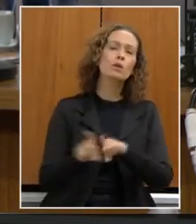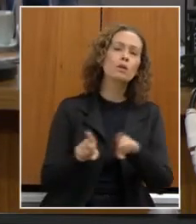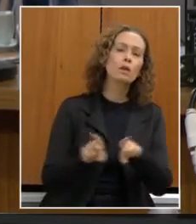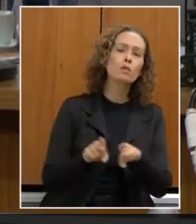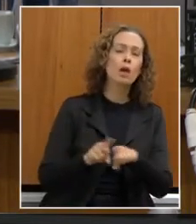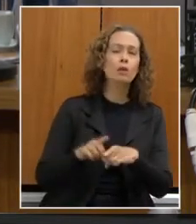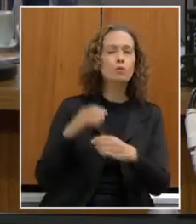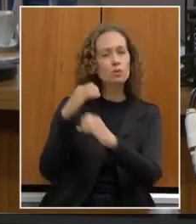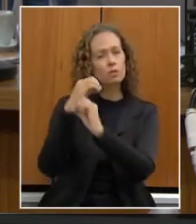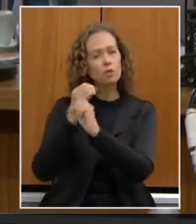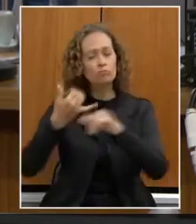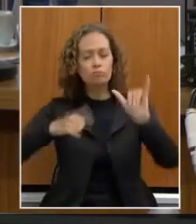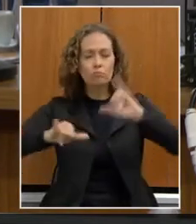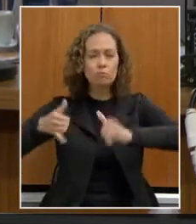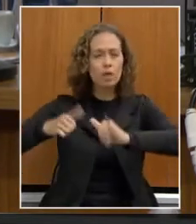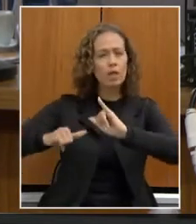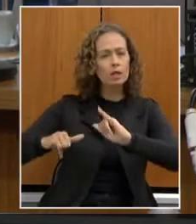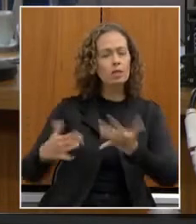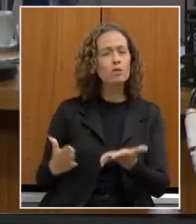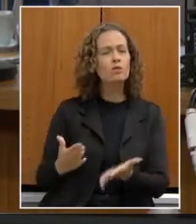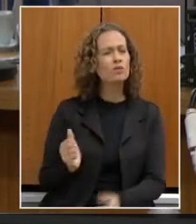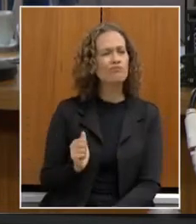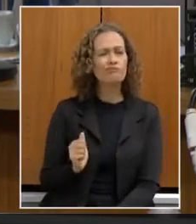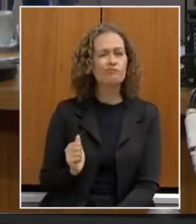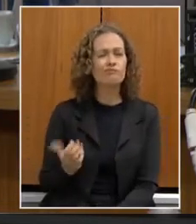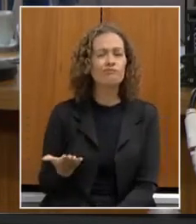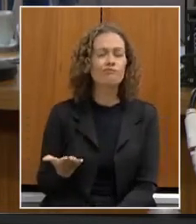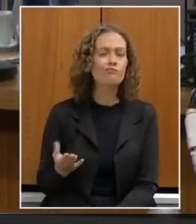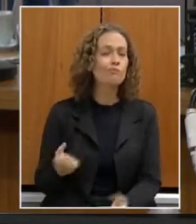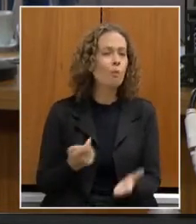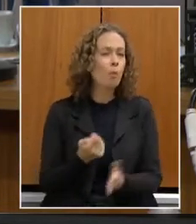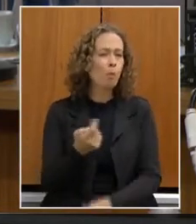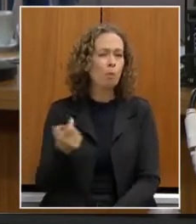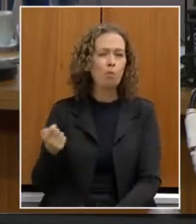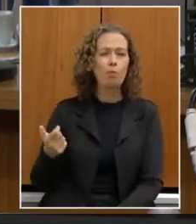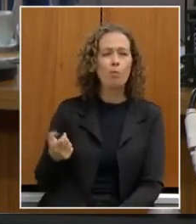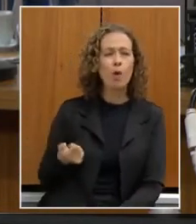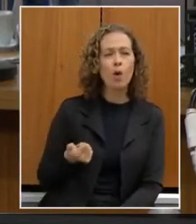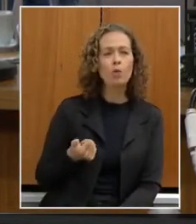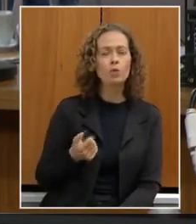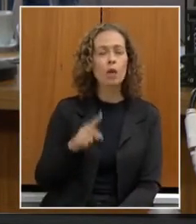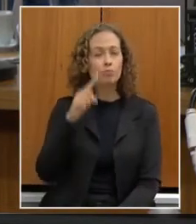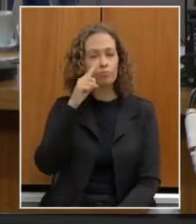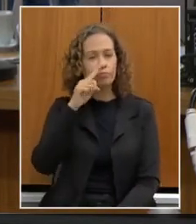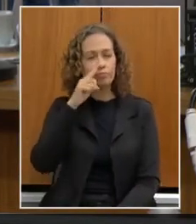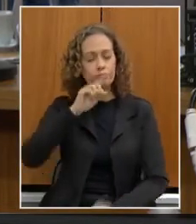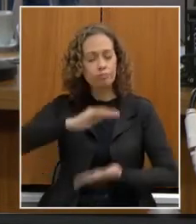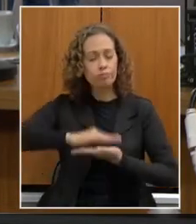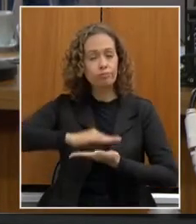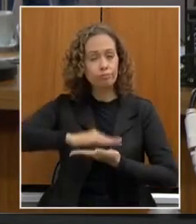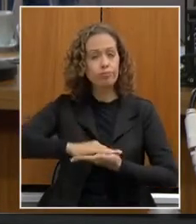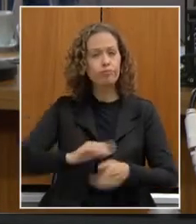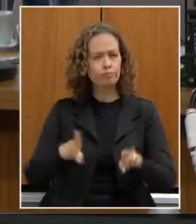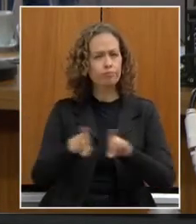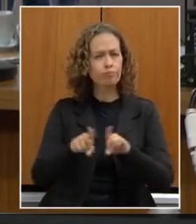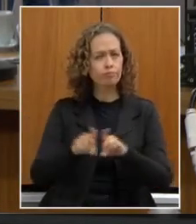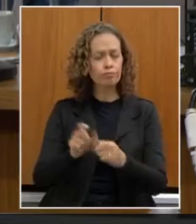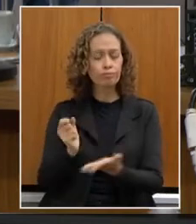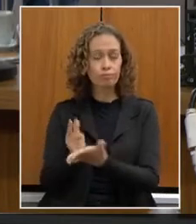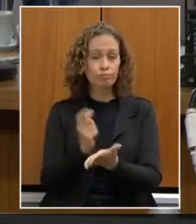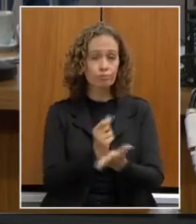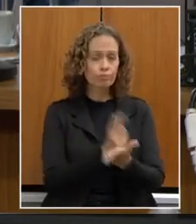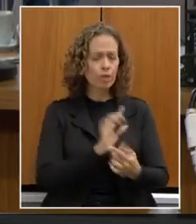mencionado e que poucos estados no Brasil conseguiram fazer essa compra então também mostra uma atuação muito importante